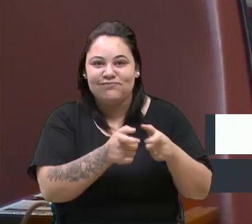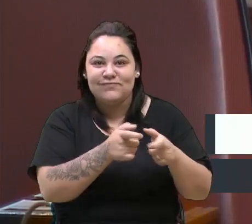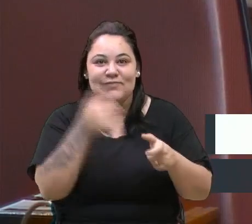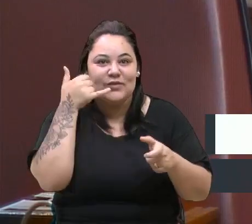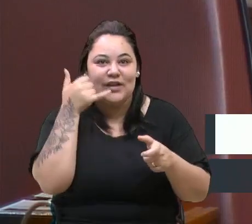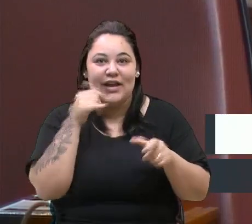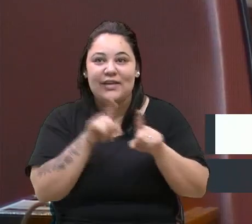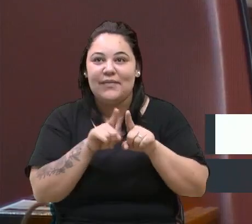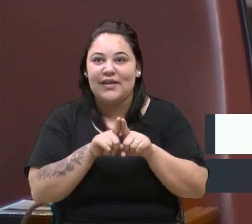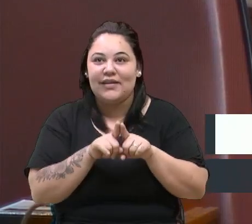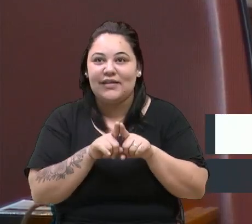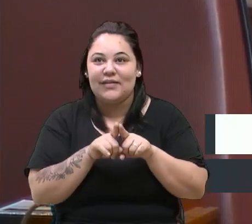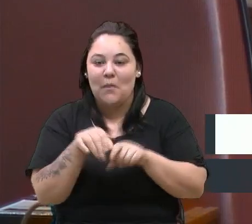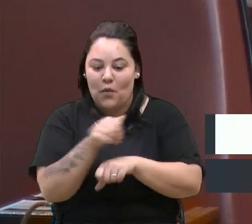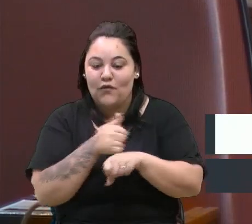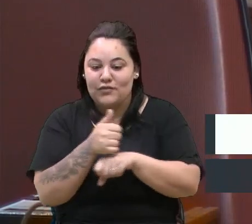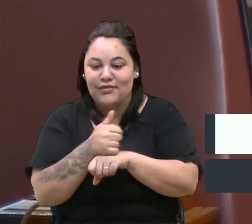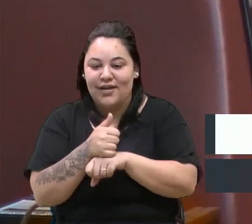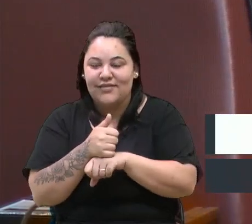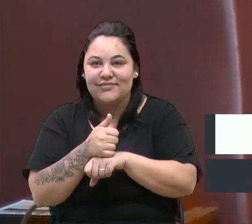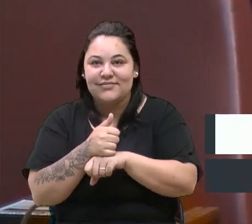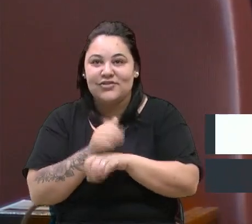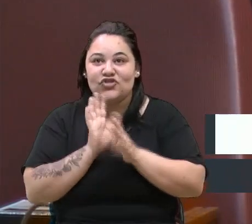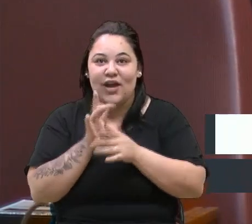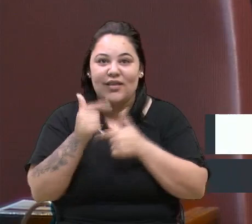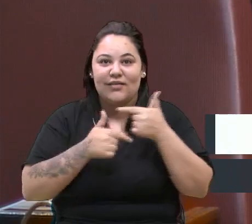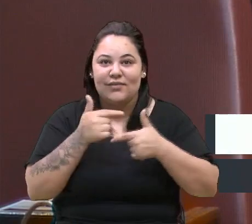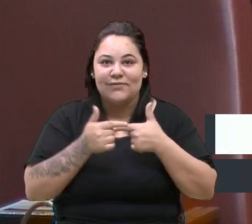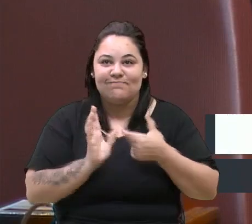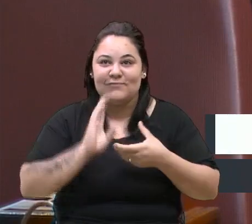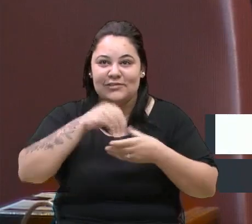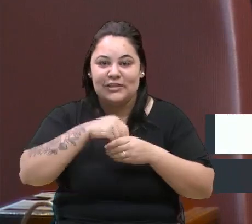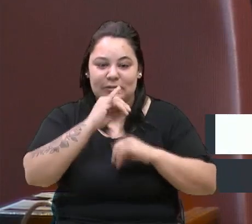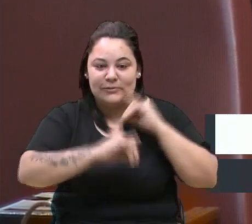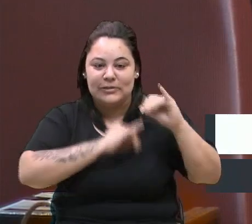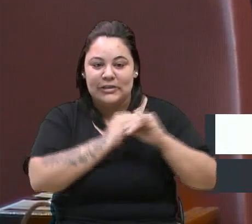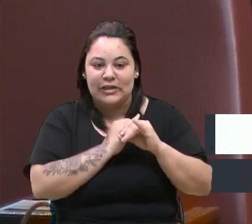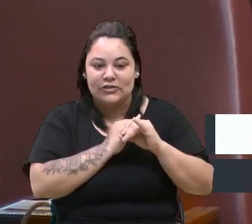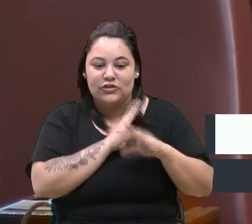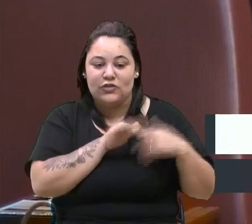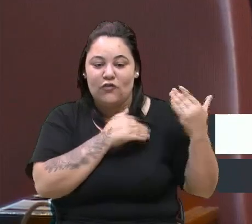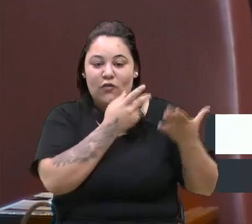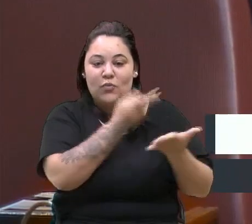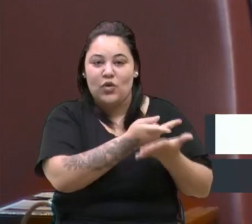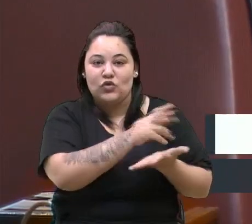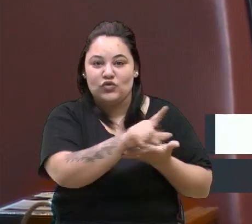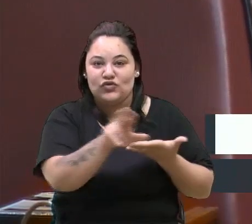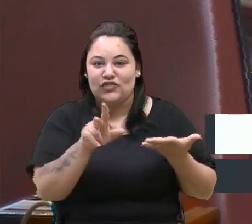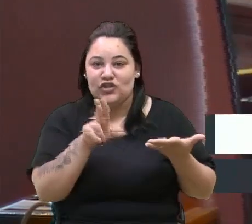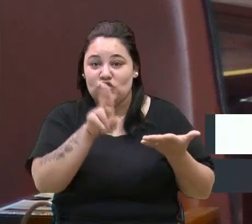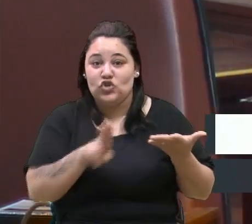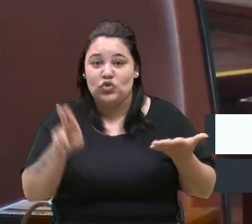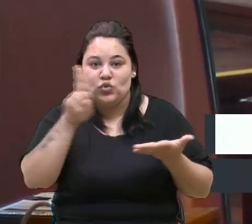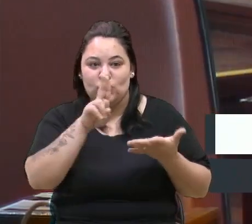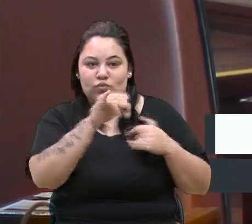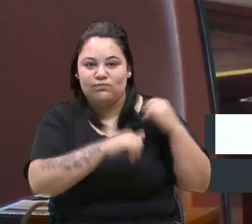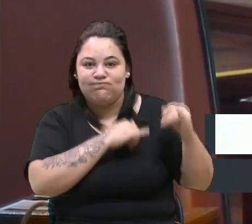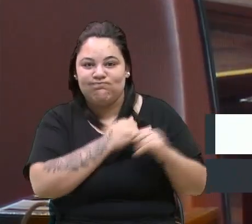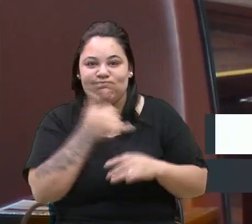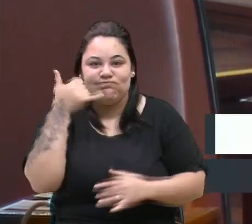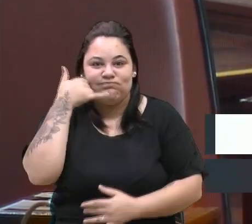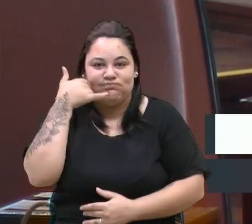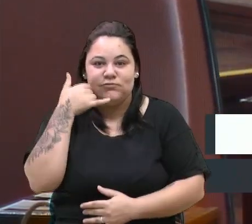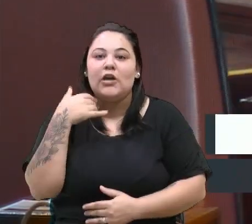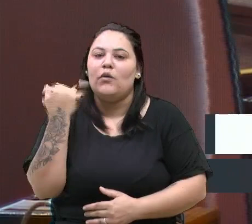profissionais que estão trabalhando e desenvolvendo esses produtos, né? Então, é importante esse assunto trazer para a